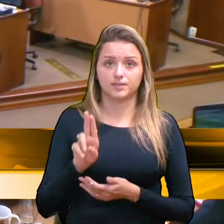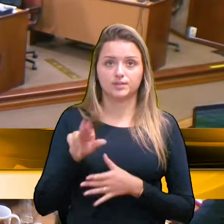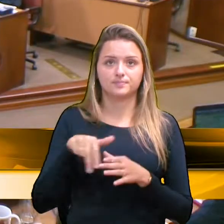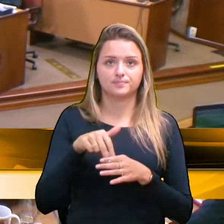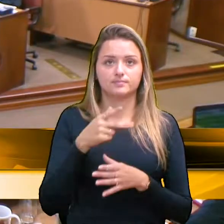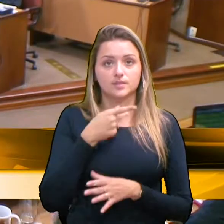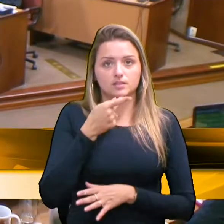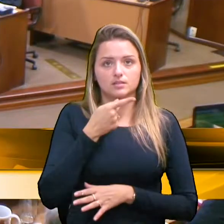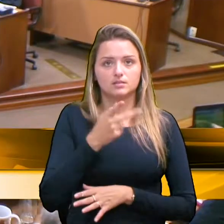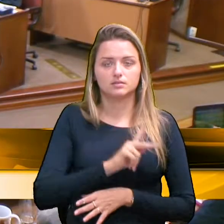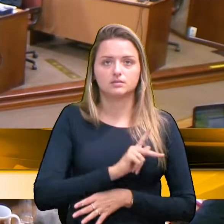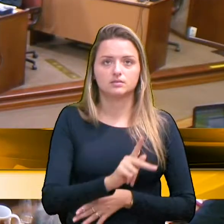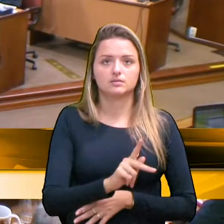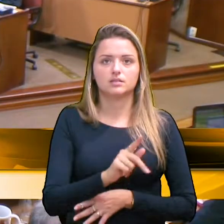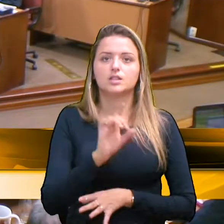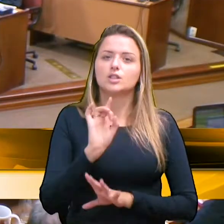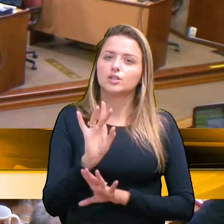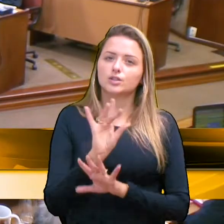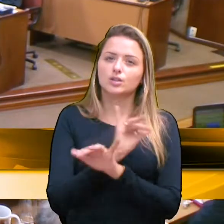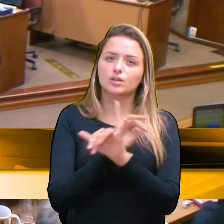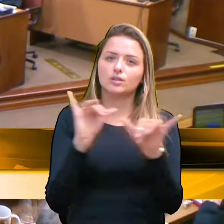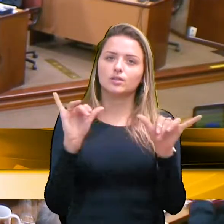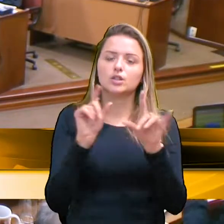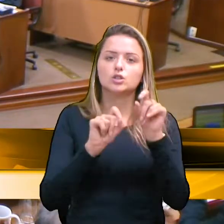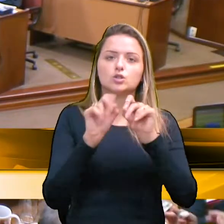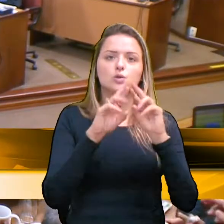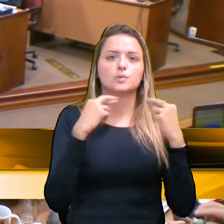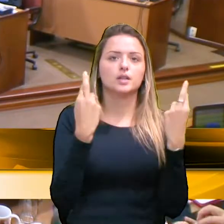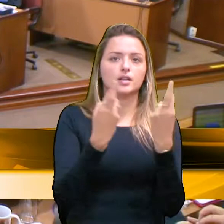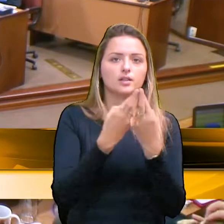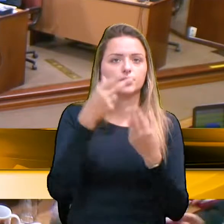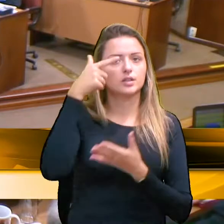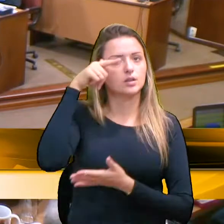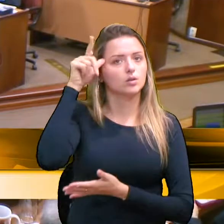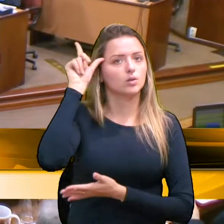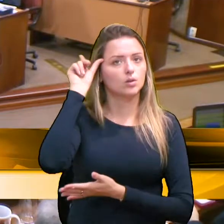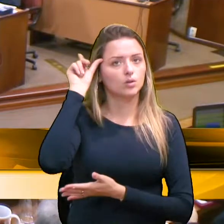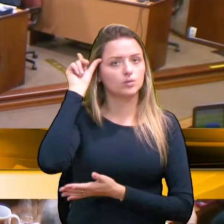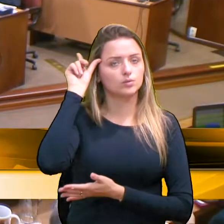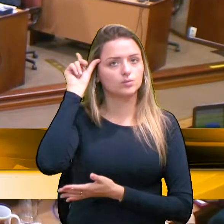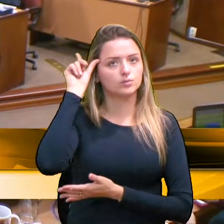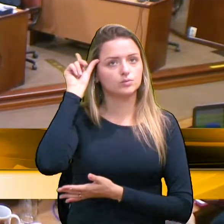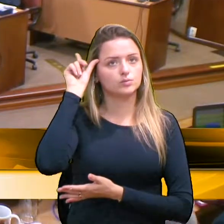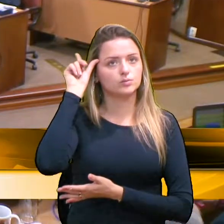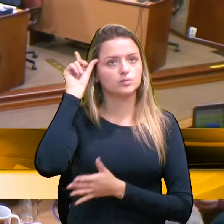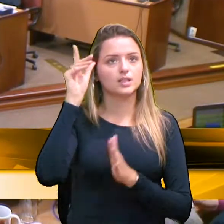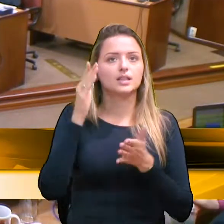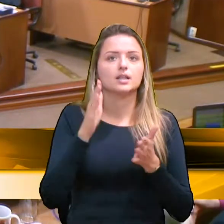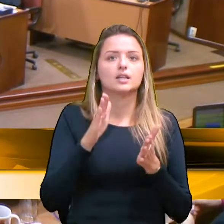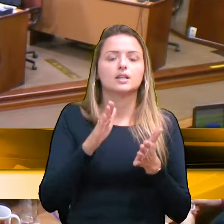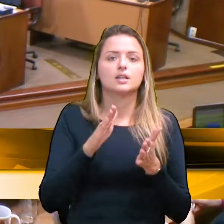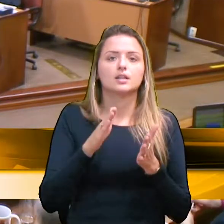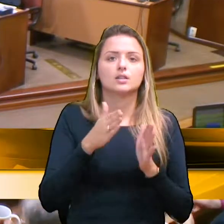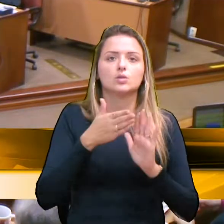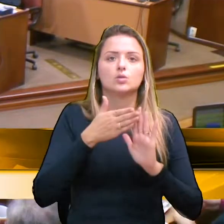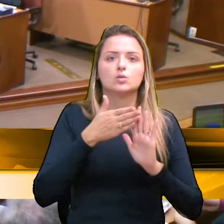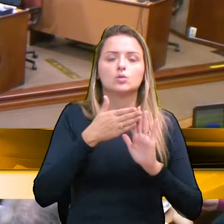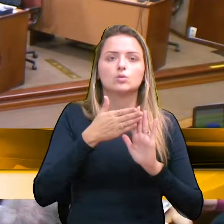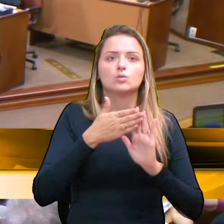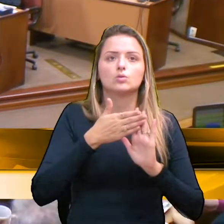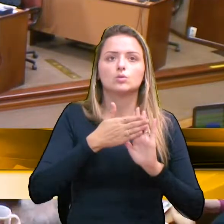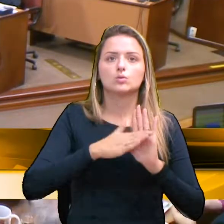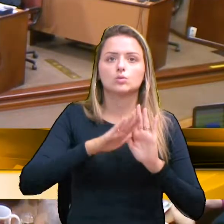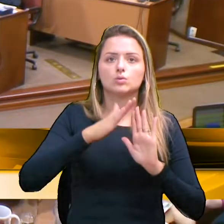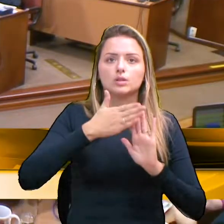Senhor presidente, um pequeno comentário sobre a reunião de ontem, dentro daquele calendário de reuniões do Plano